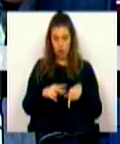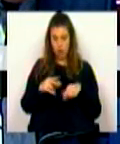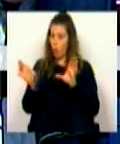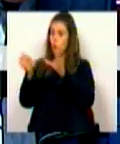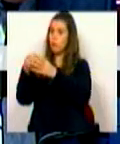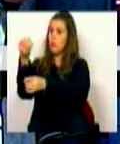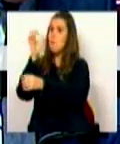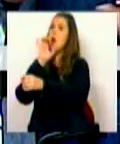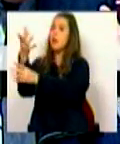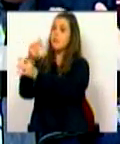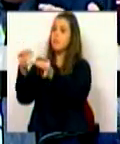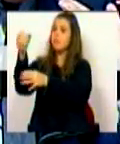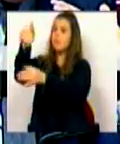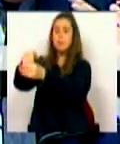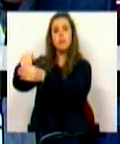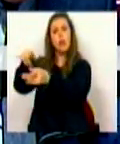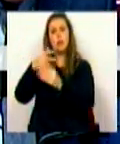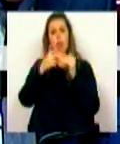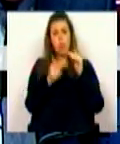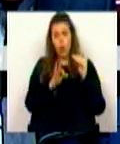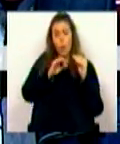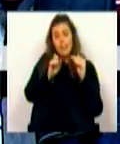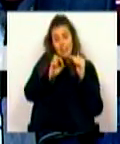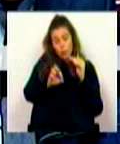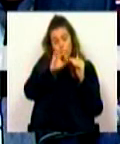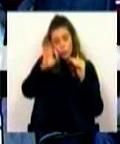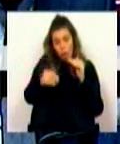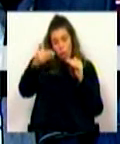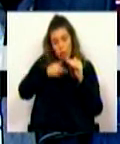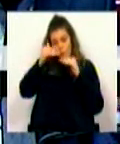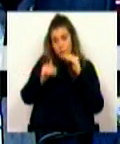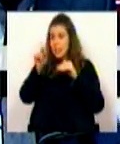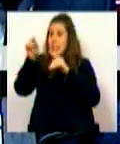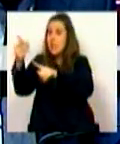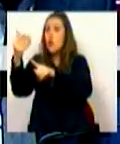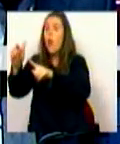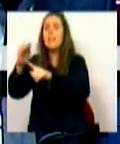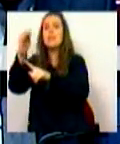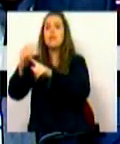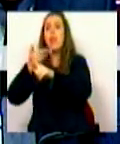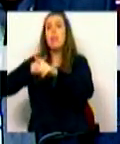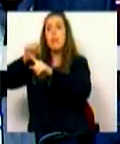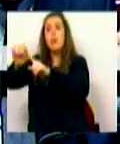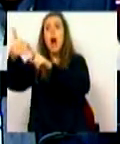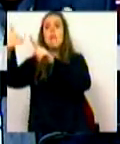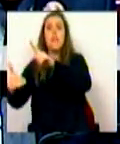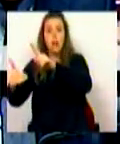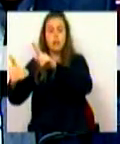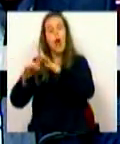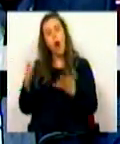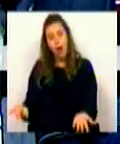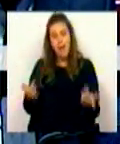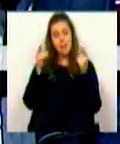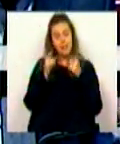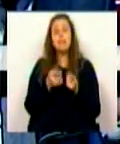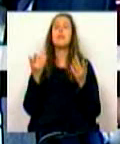conjunto desses países, nós estamos a reduzir 48% o endividamento e eles 11% o endividamento. Agora, aquilo